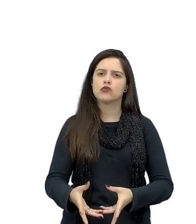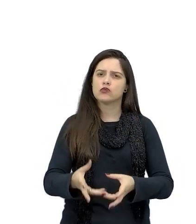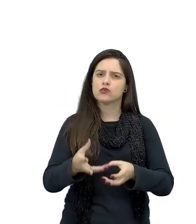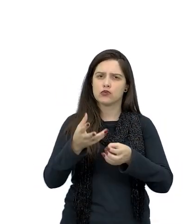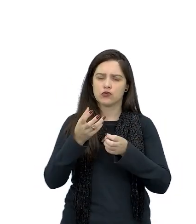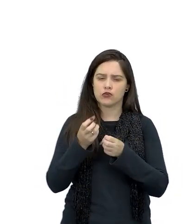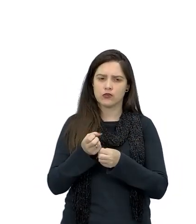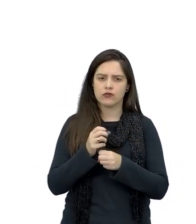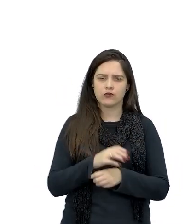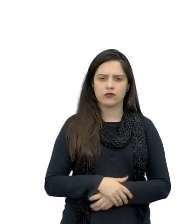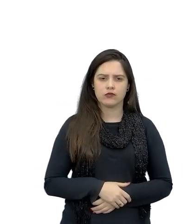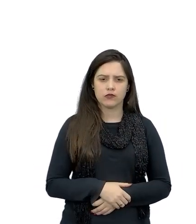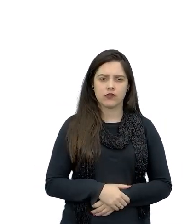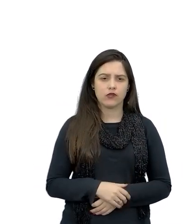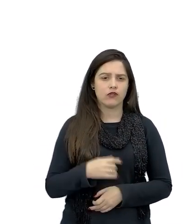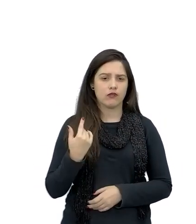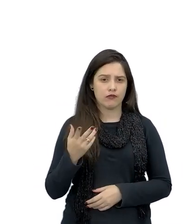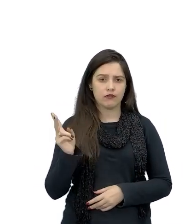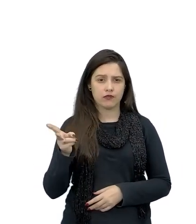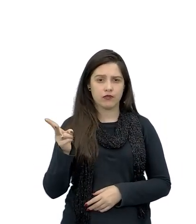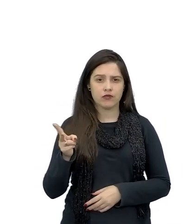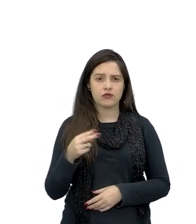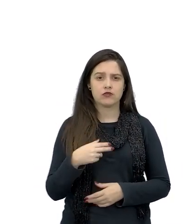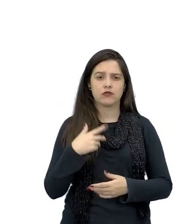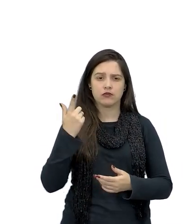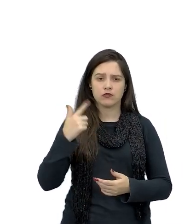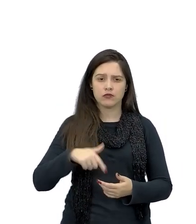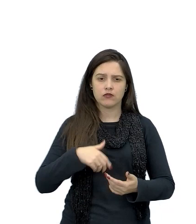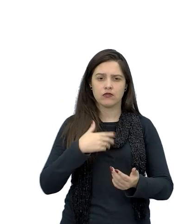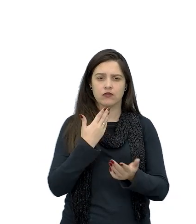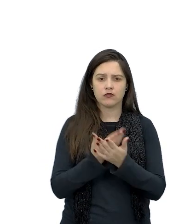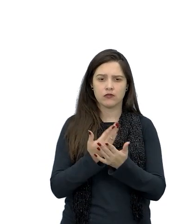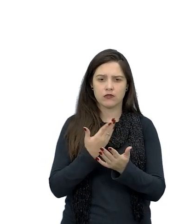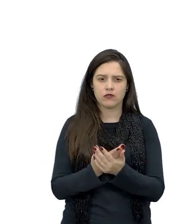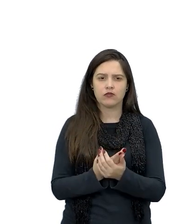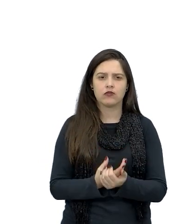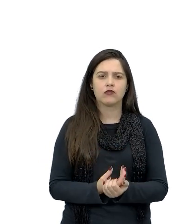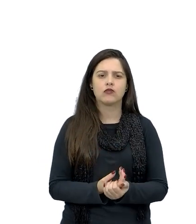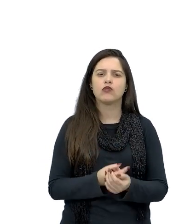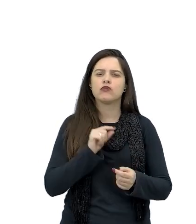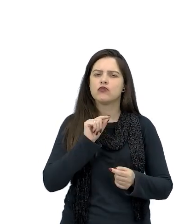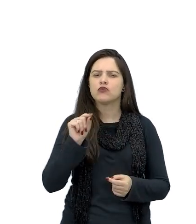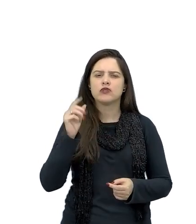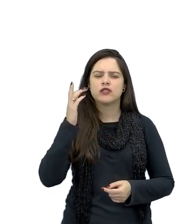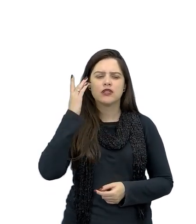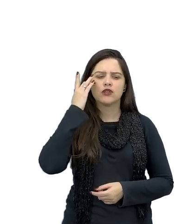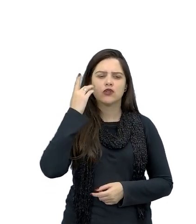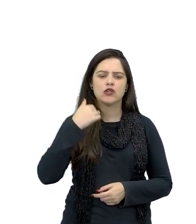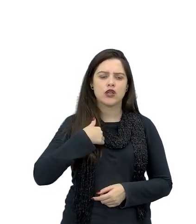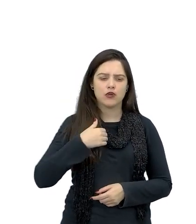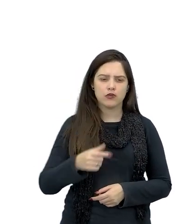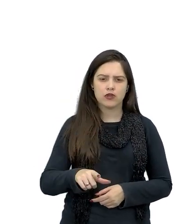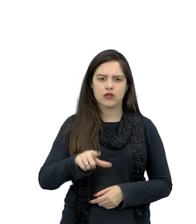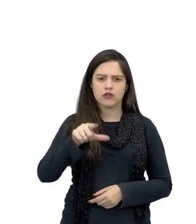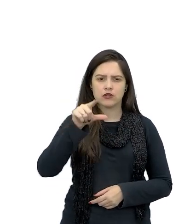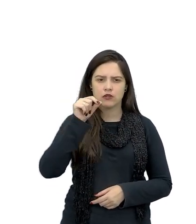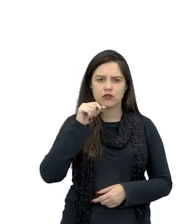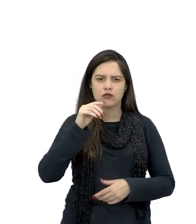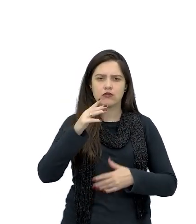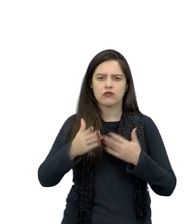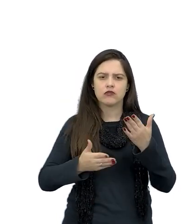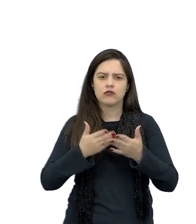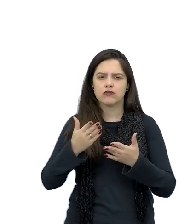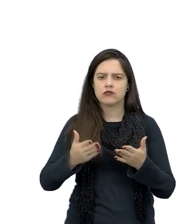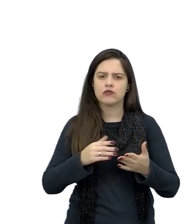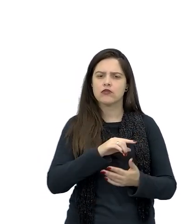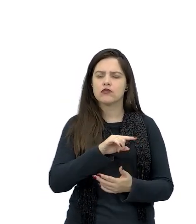aprendeu. Vamos seguir para mais uma etapa. Por que vocês acham que eu escolhi tratar com